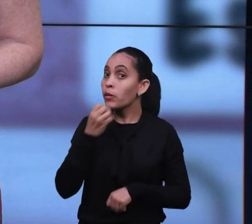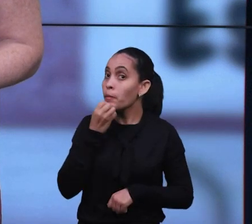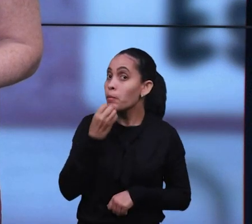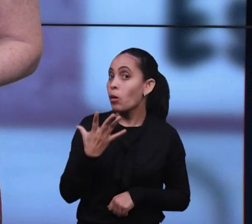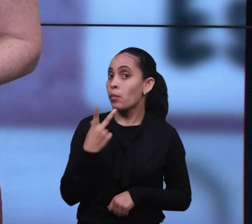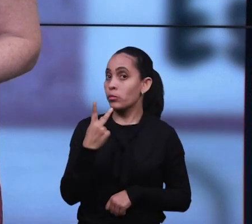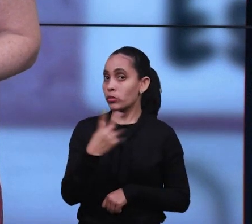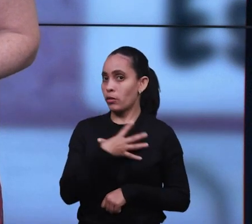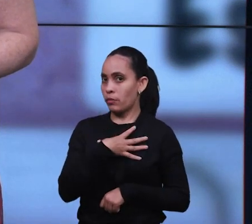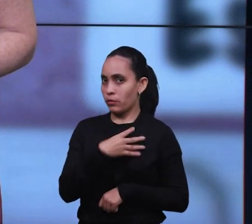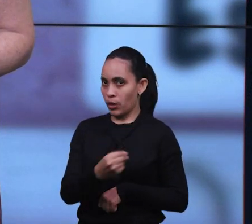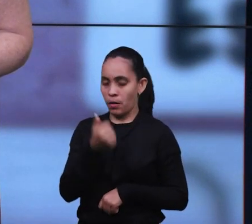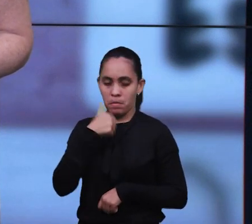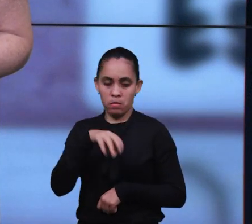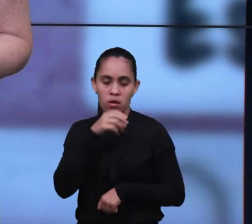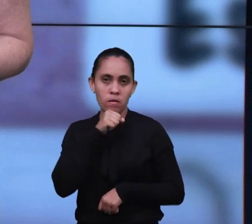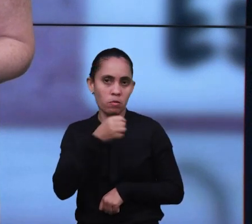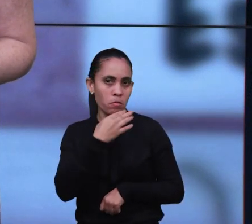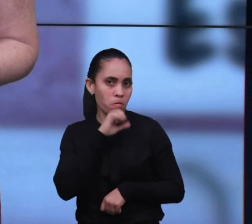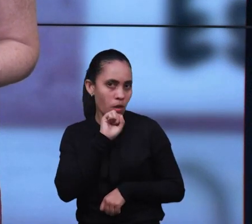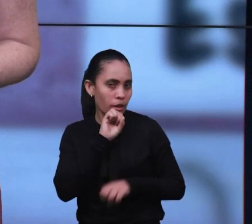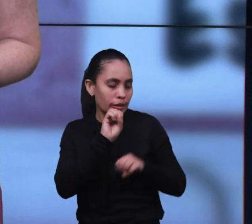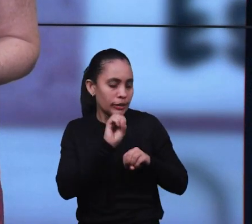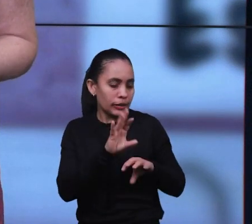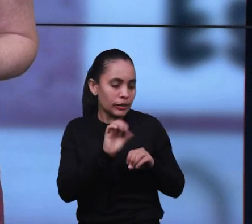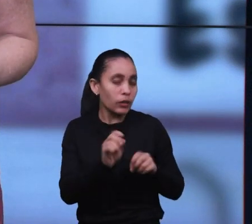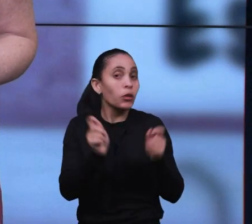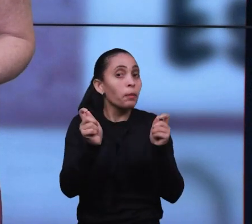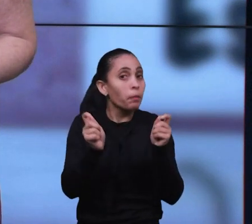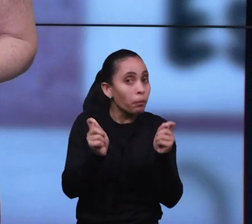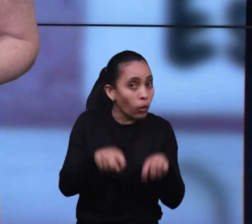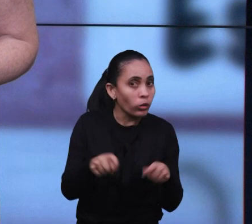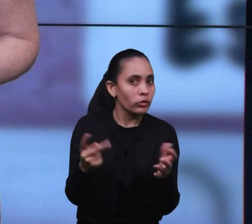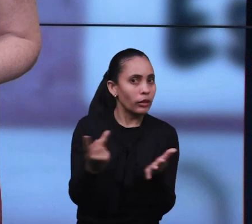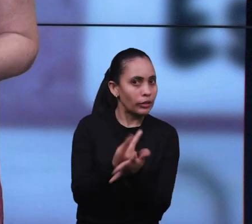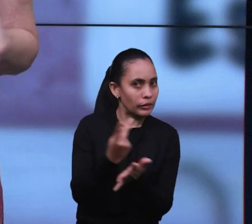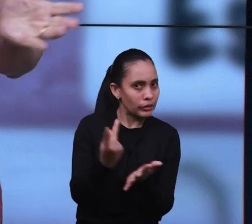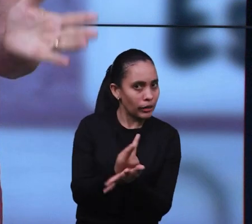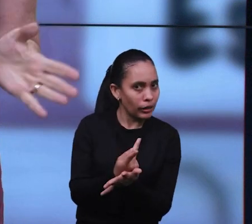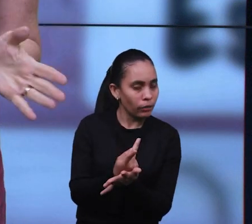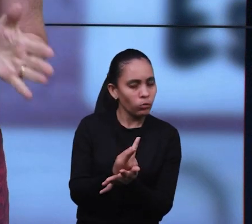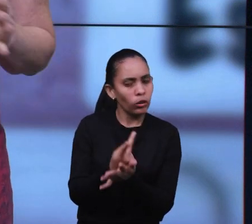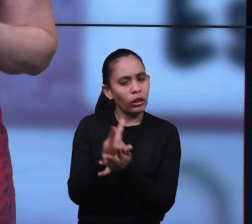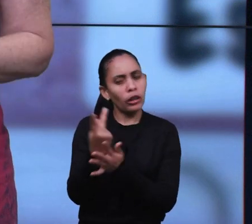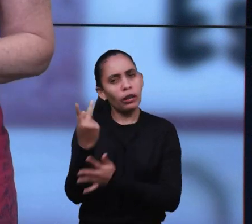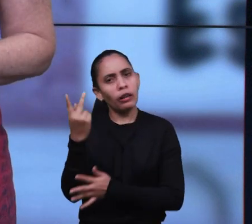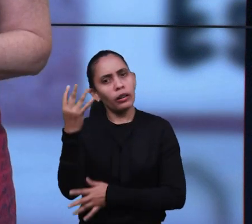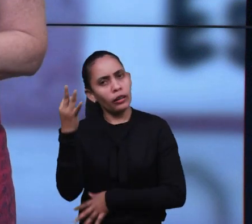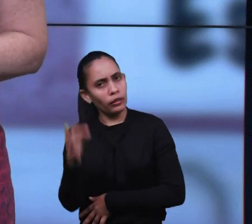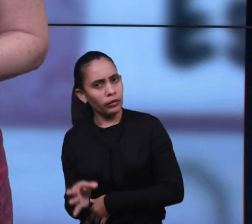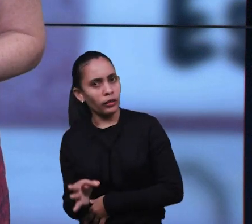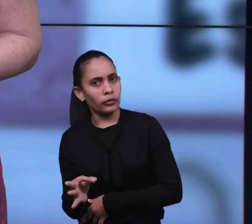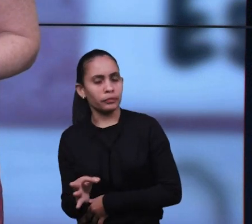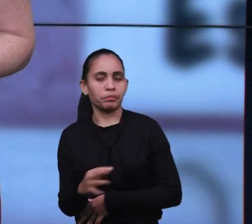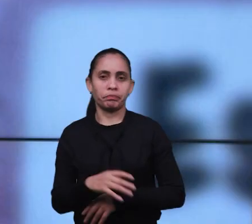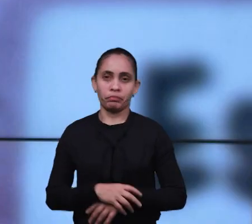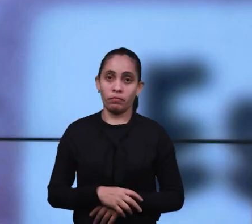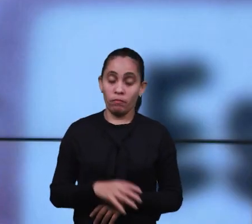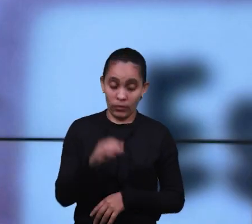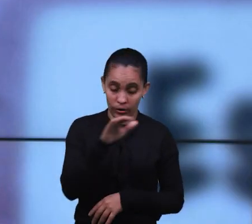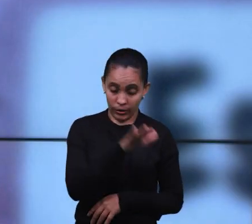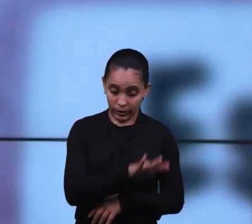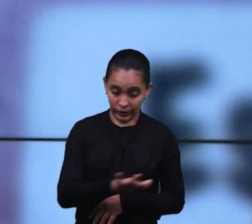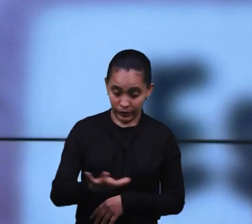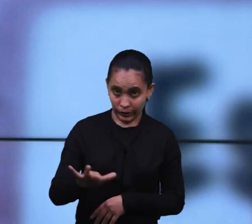os pais que ensinam o que eles devem ou não devem fazer, com quem, quando e onde ir.